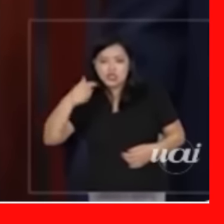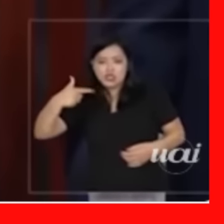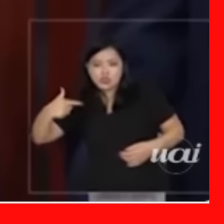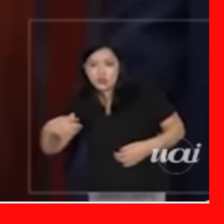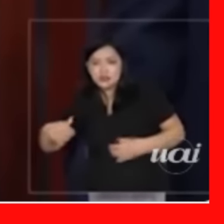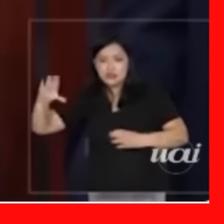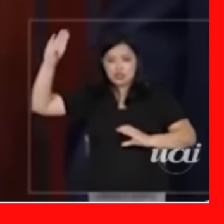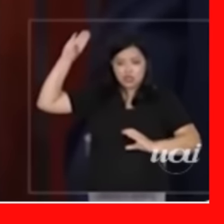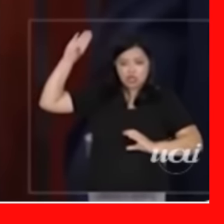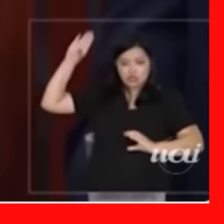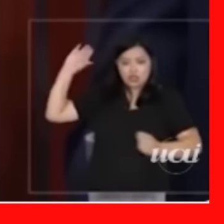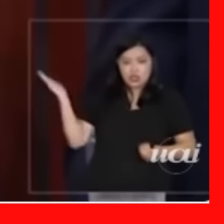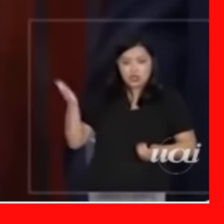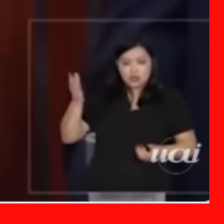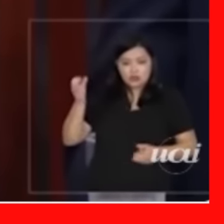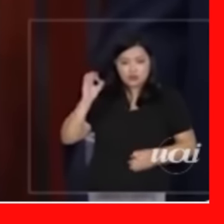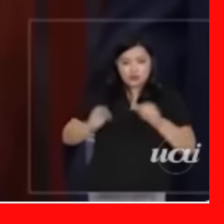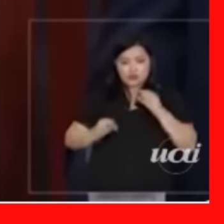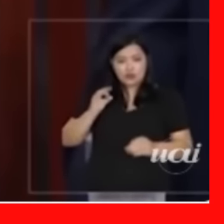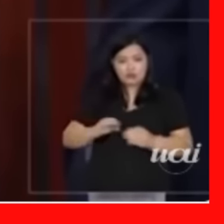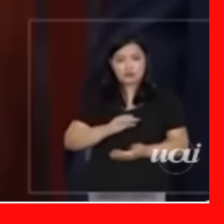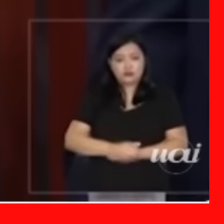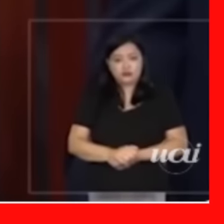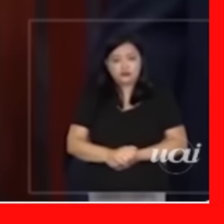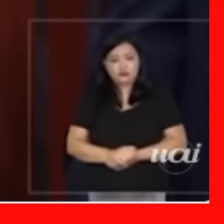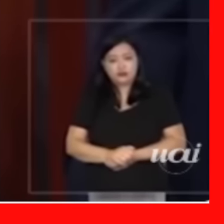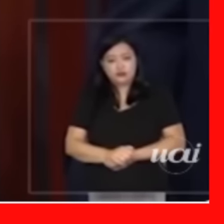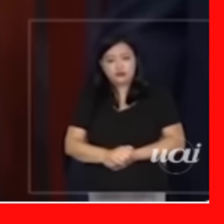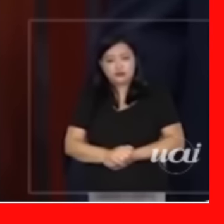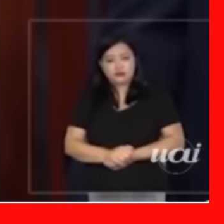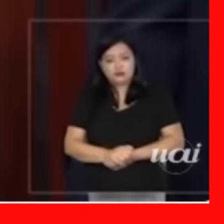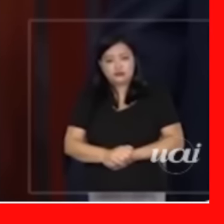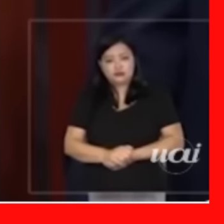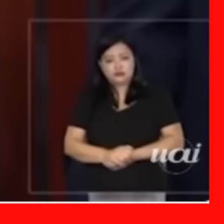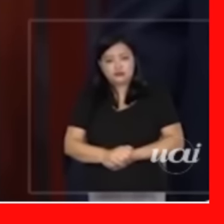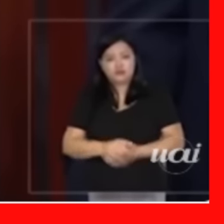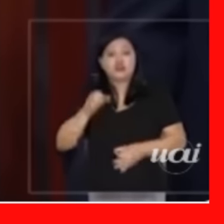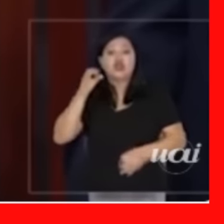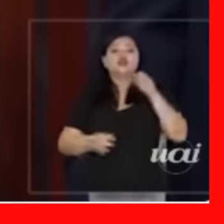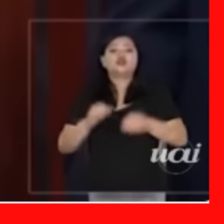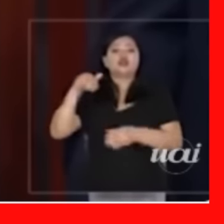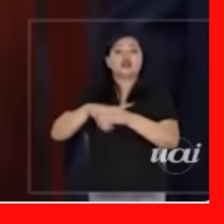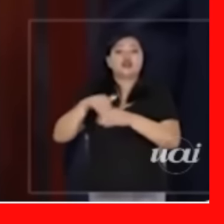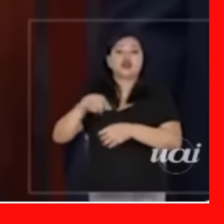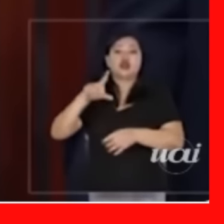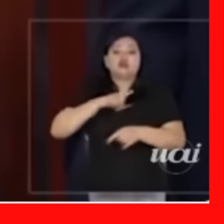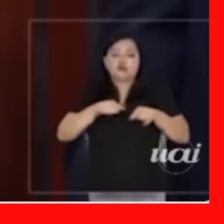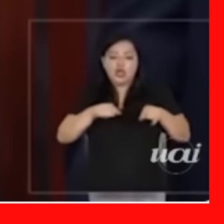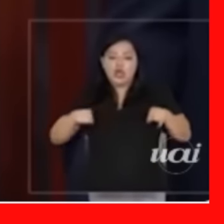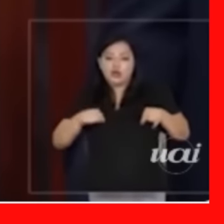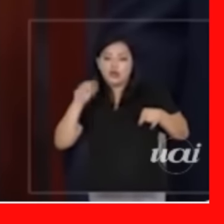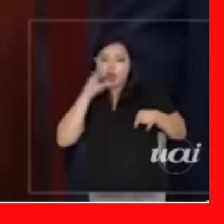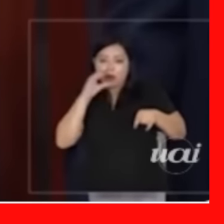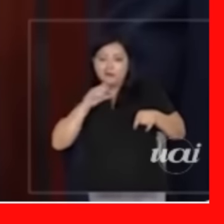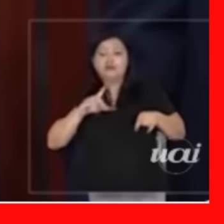e que já foi judicializado, segundo os senhores mesmos informam, a Sônia acabou de dar notícia, a Justiça Eleitoral tem prazos curtíssimos e será